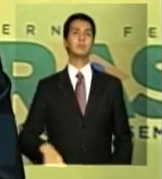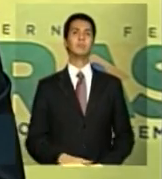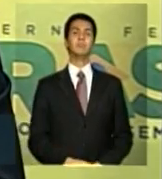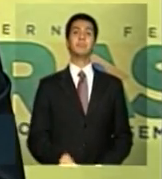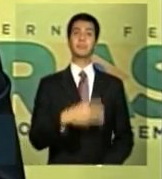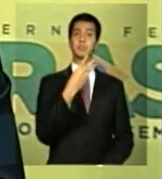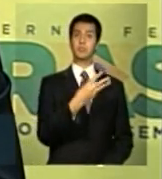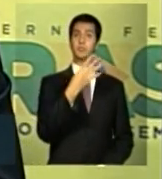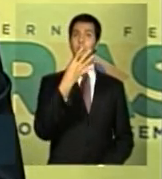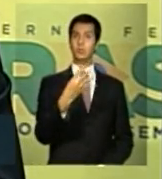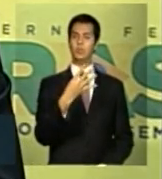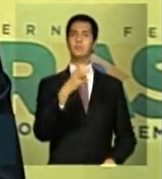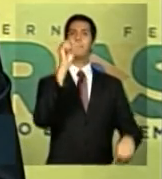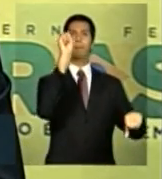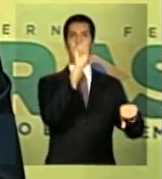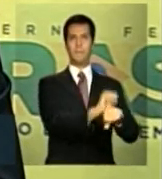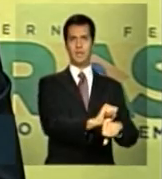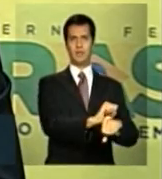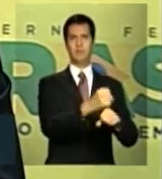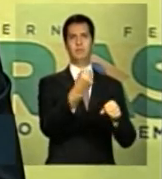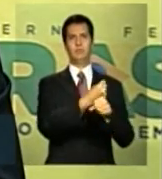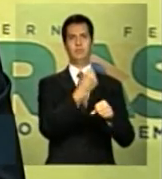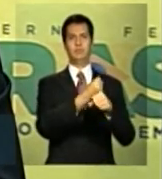34 estão paralisadas.